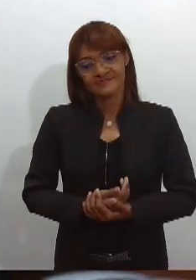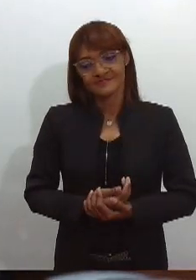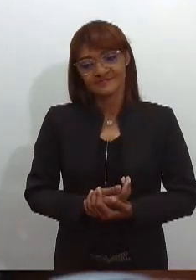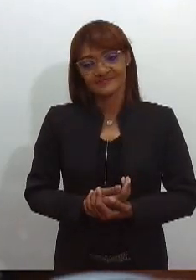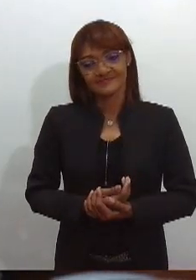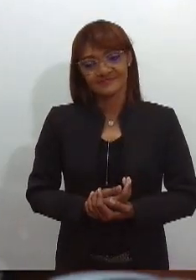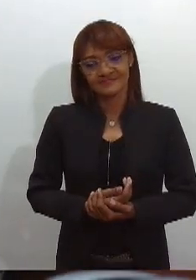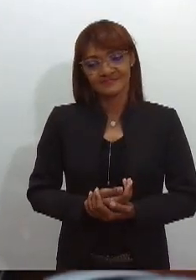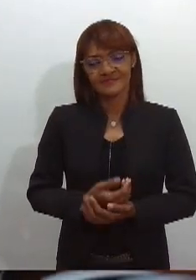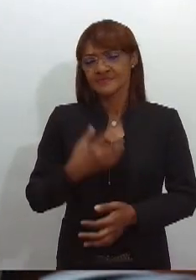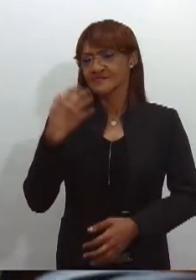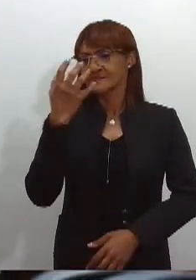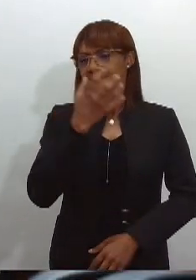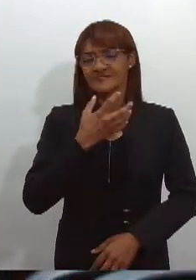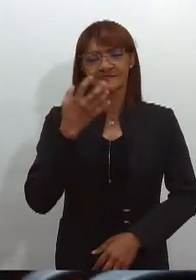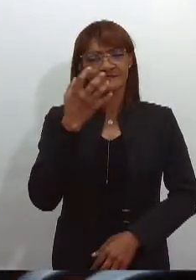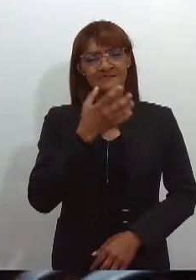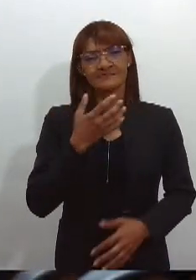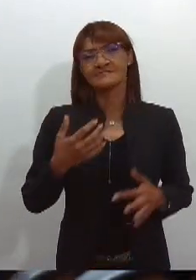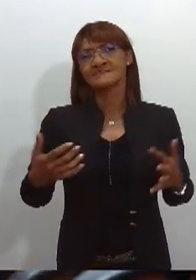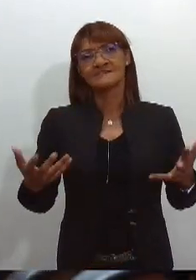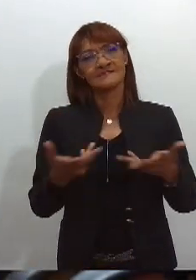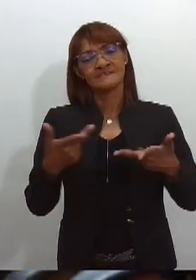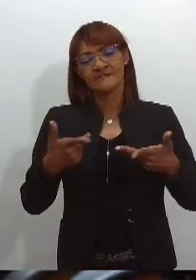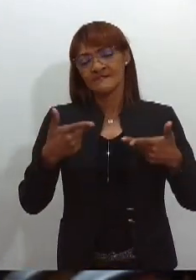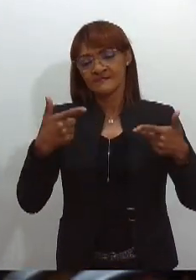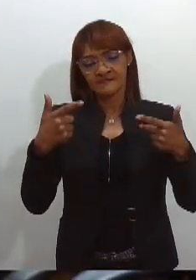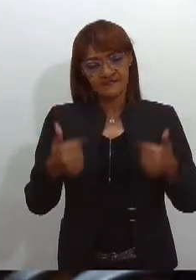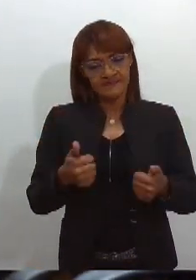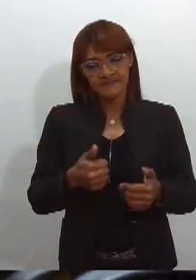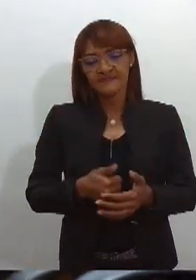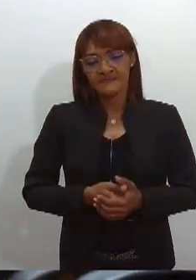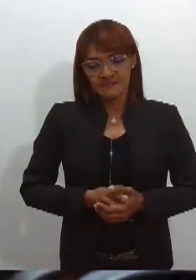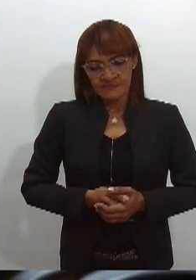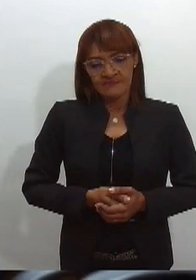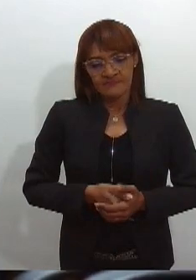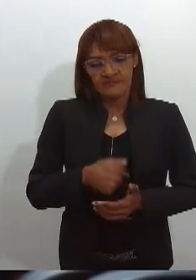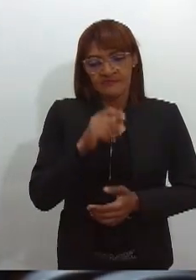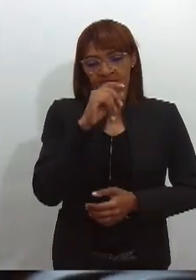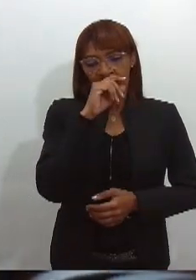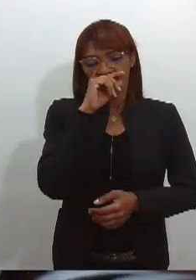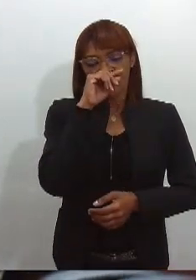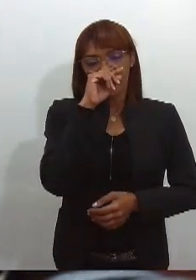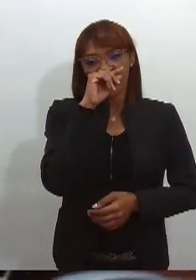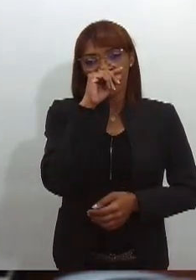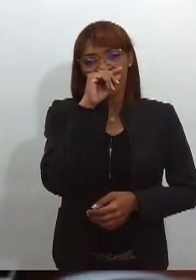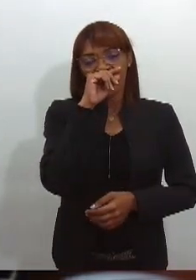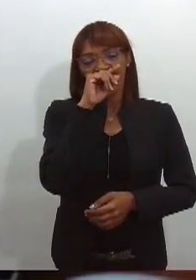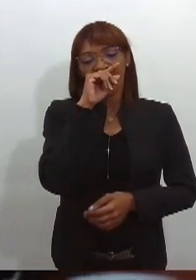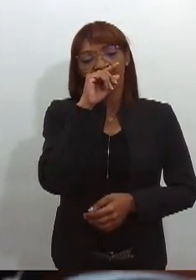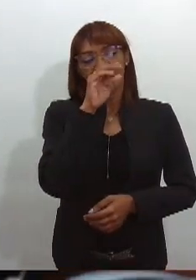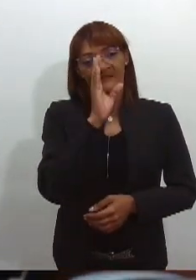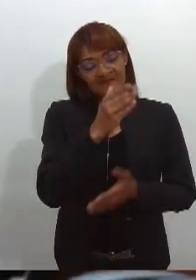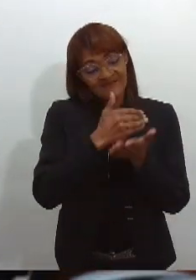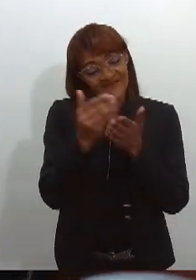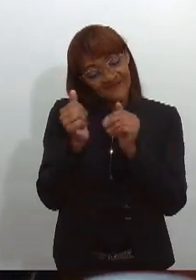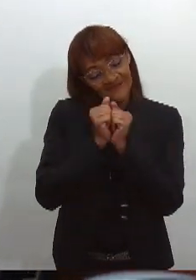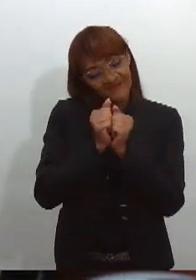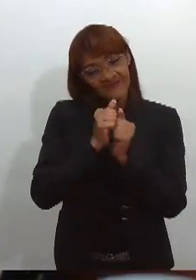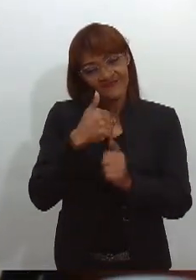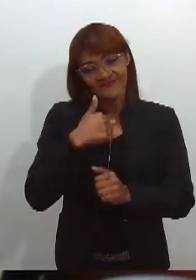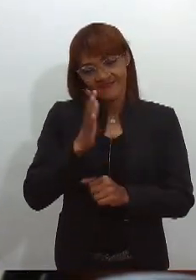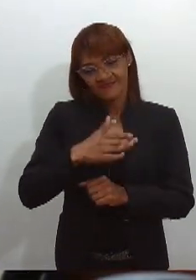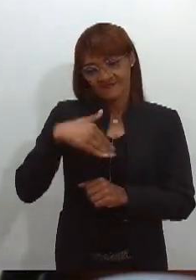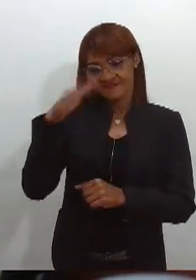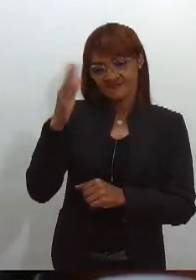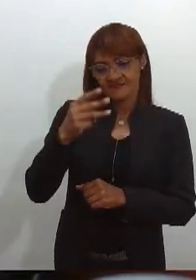uma pessoa ímpar na área. Ela começou comigo, então é mais de 30 anos na cidade, já cantou